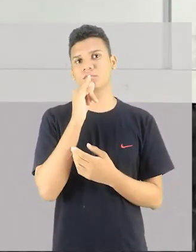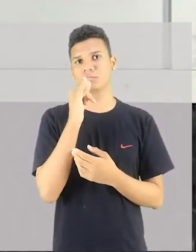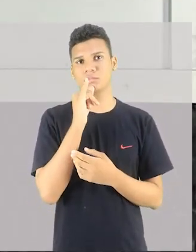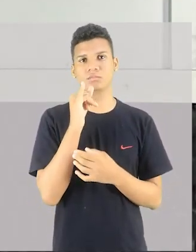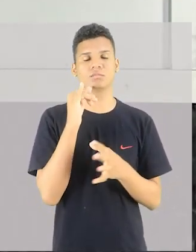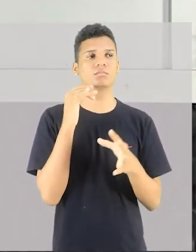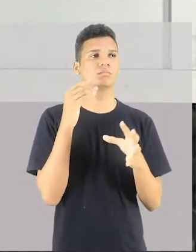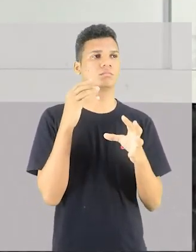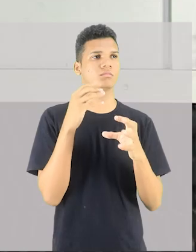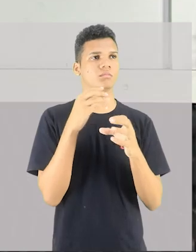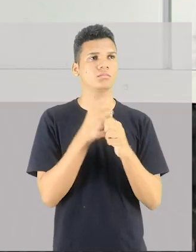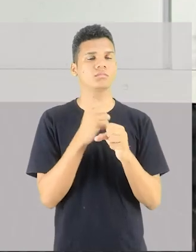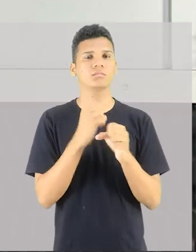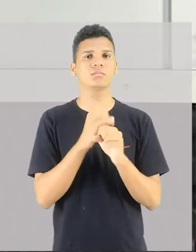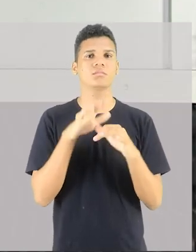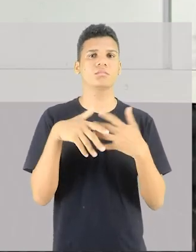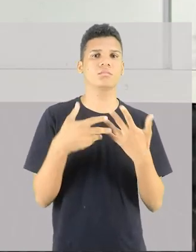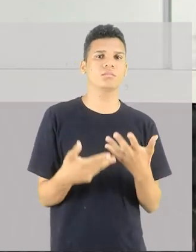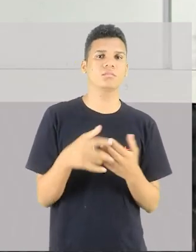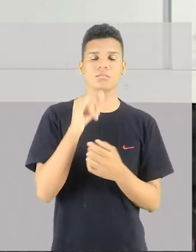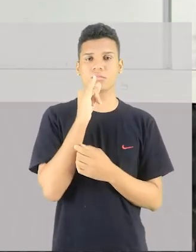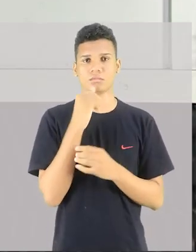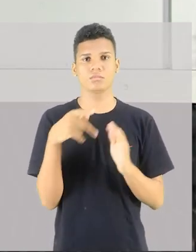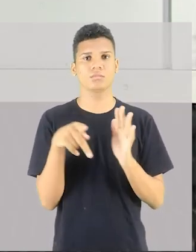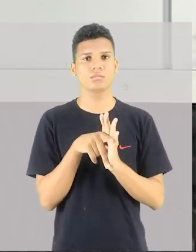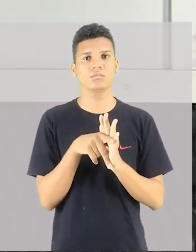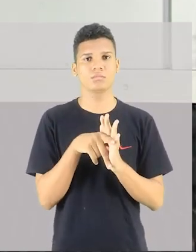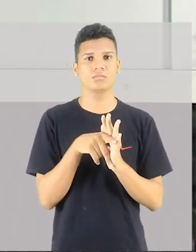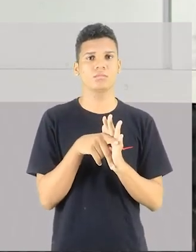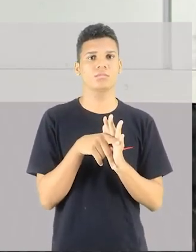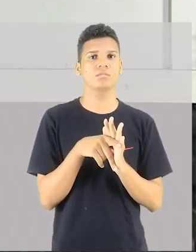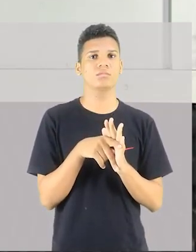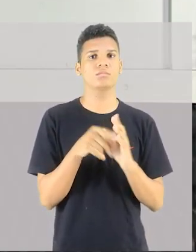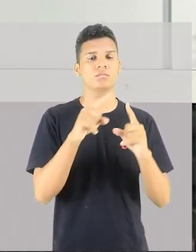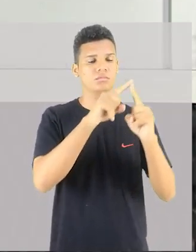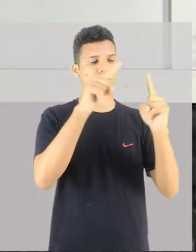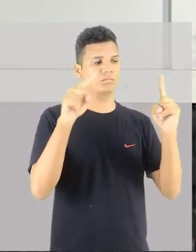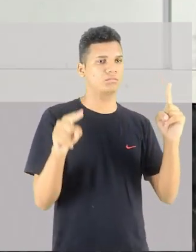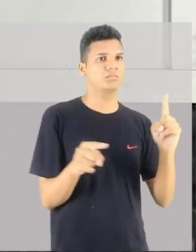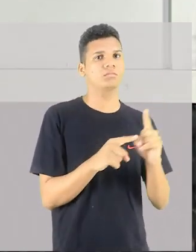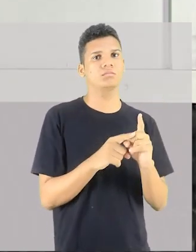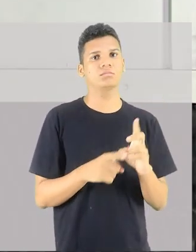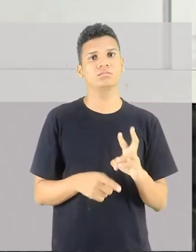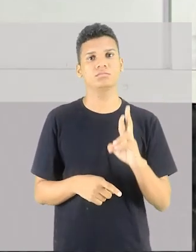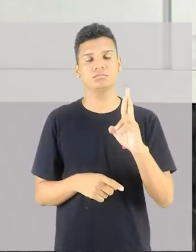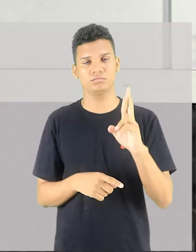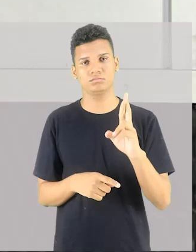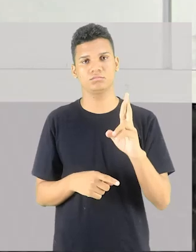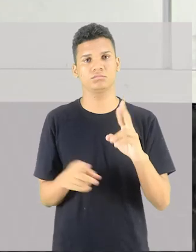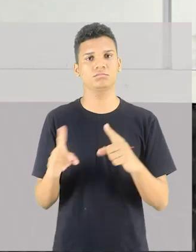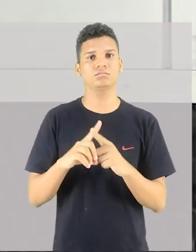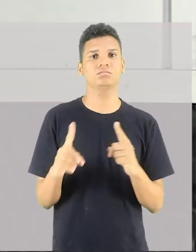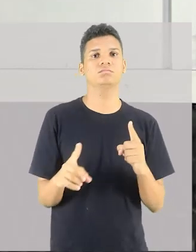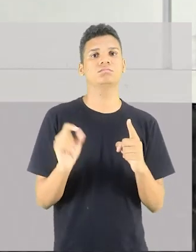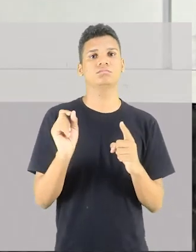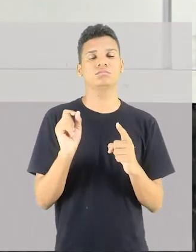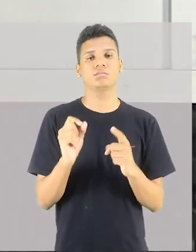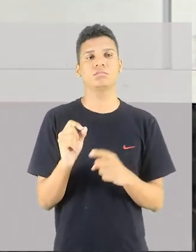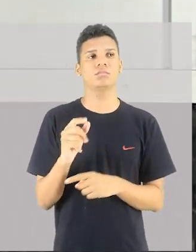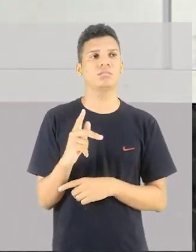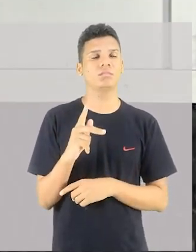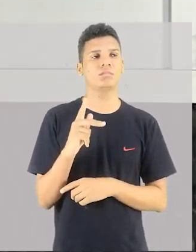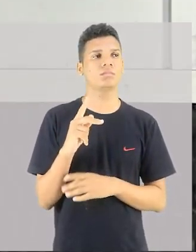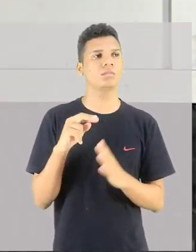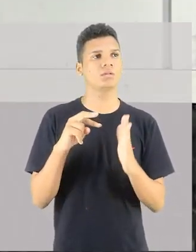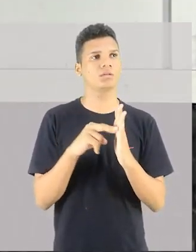Qual é a fórmula que calcula a área de um círculo de raio R é a fórmula pi R